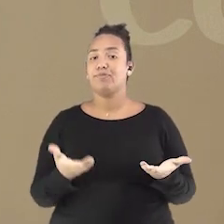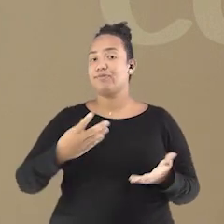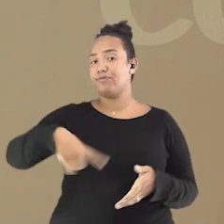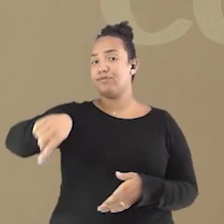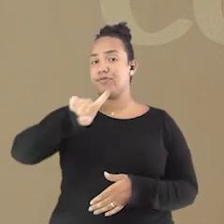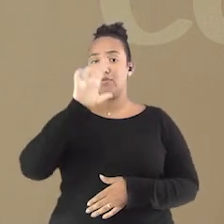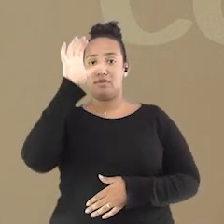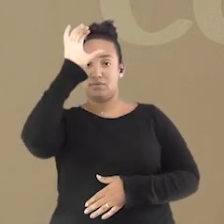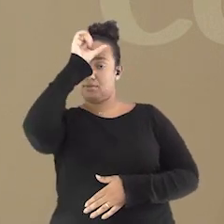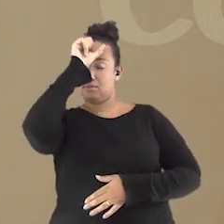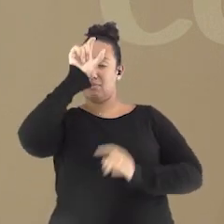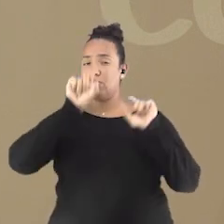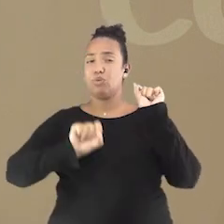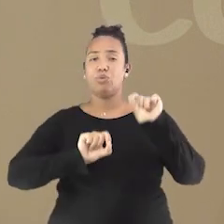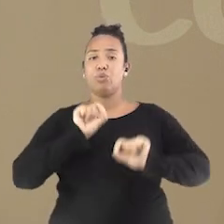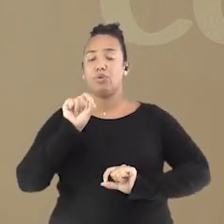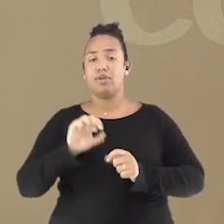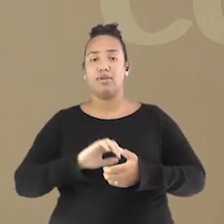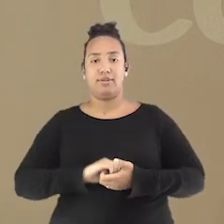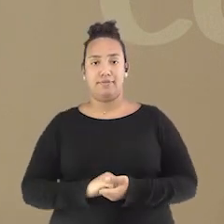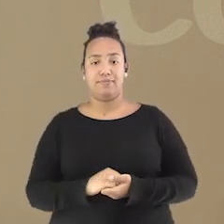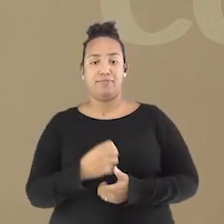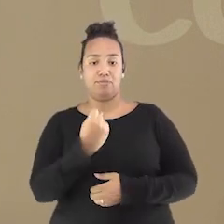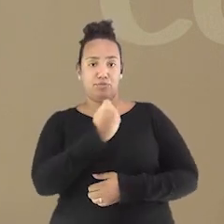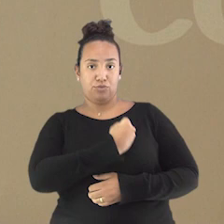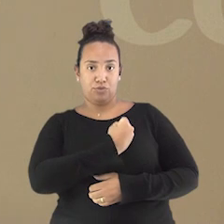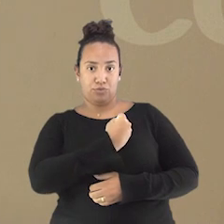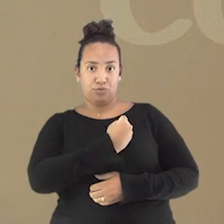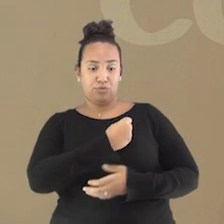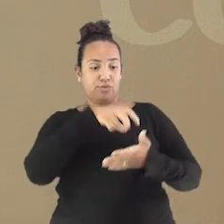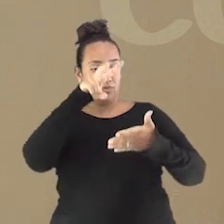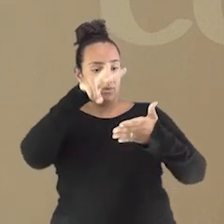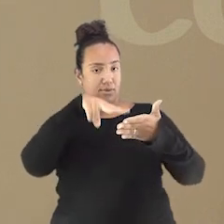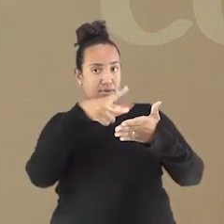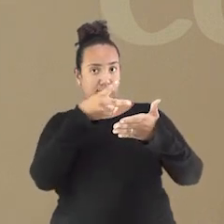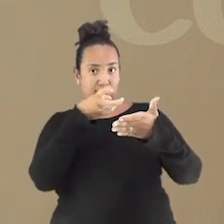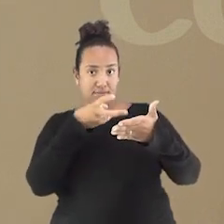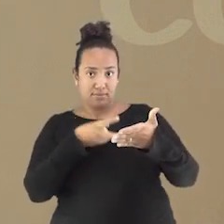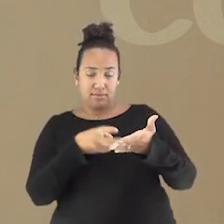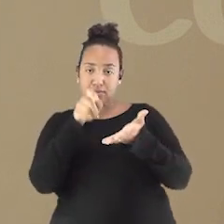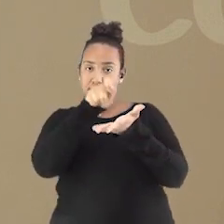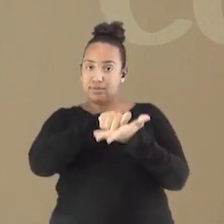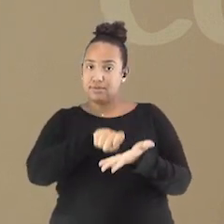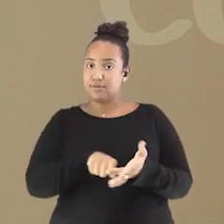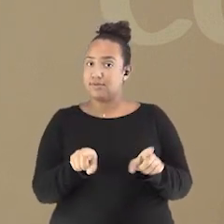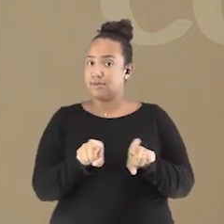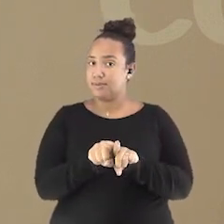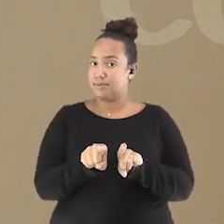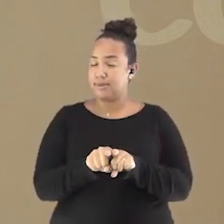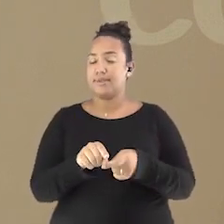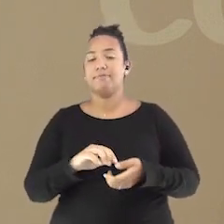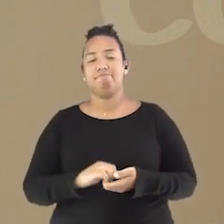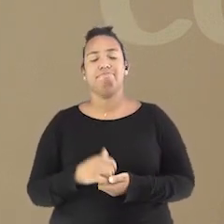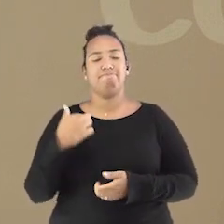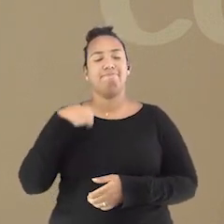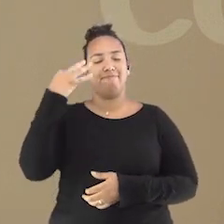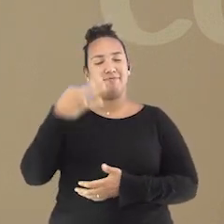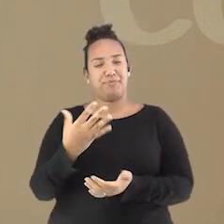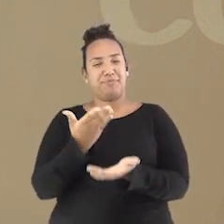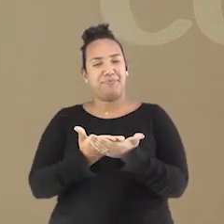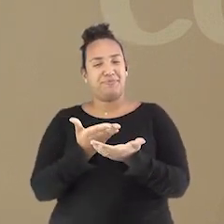um pouco sobre leitura e escrita de números naturais. Tenho certeza que será uma aula muito